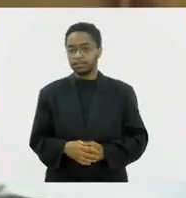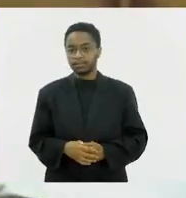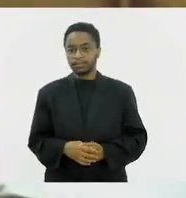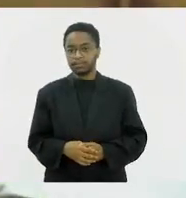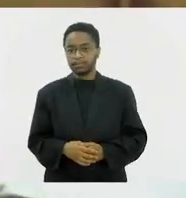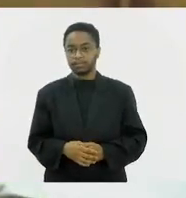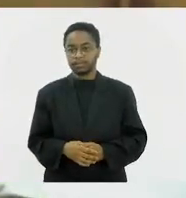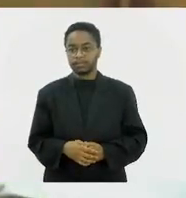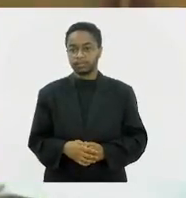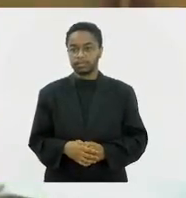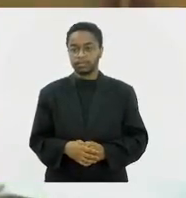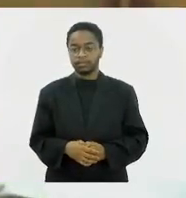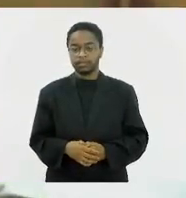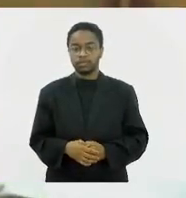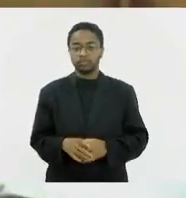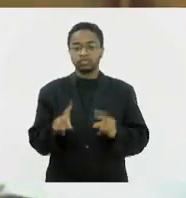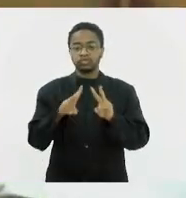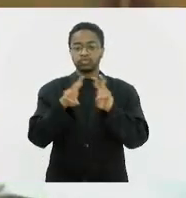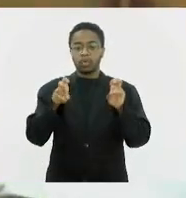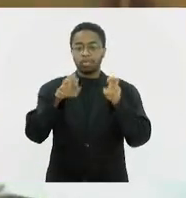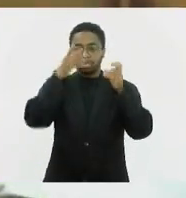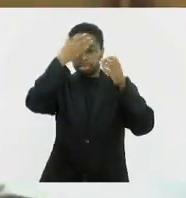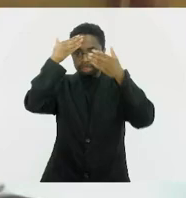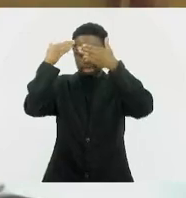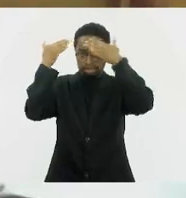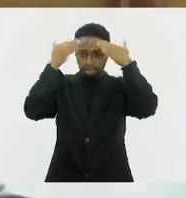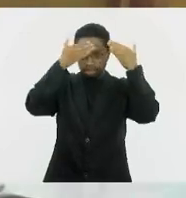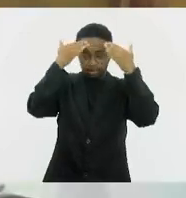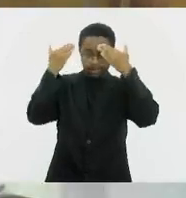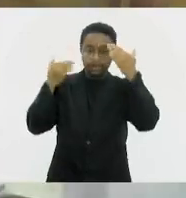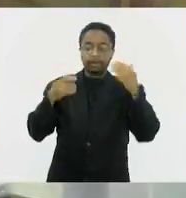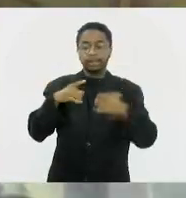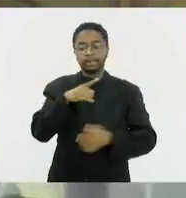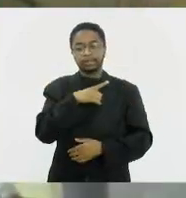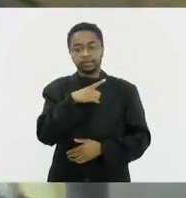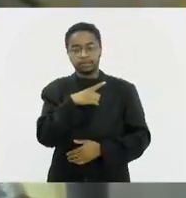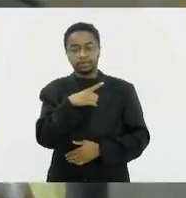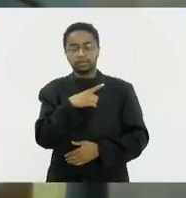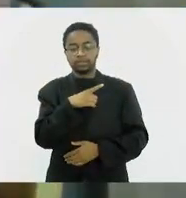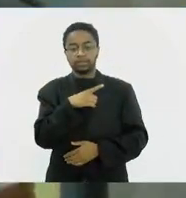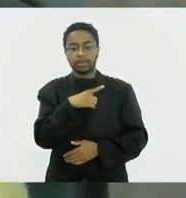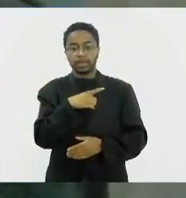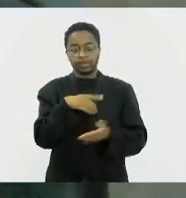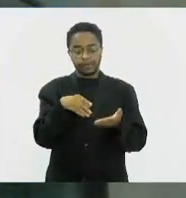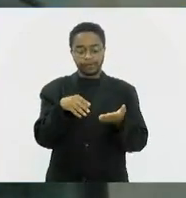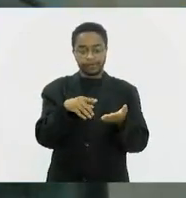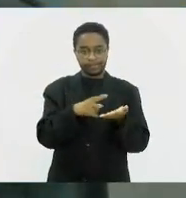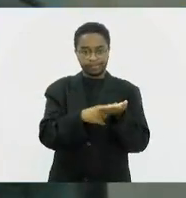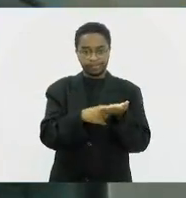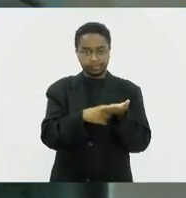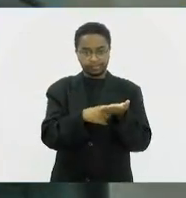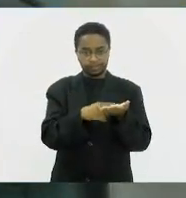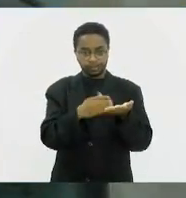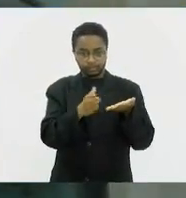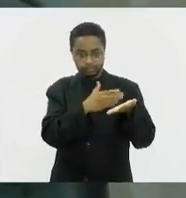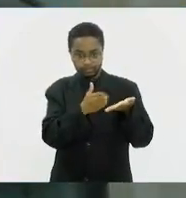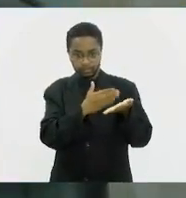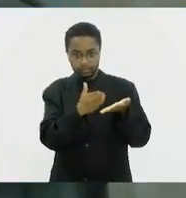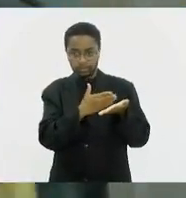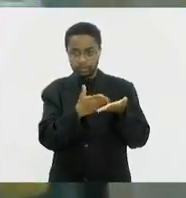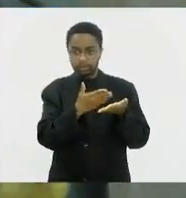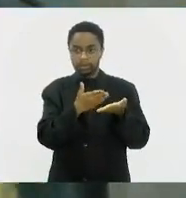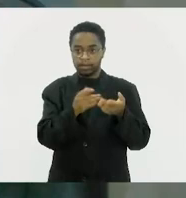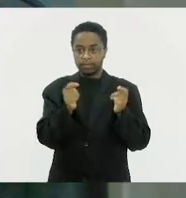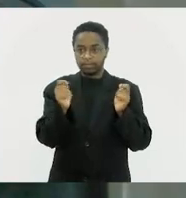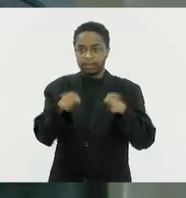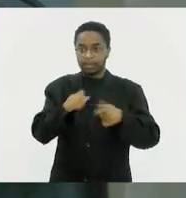do Alzheimer, né? Então, nós temos folhetinhos. Eu só posso emprestar, não posso dar. E